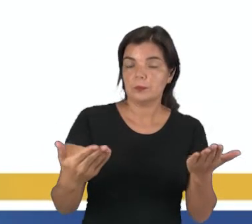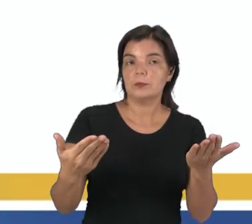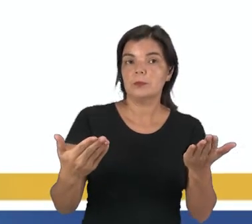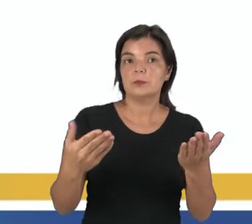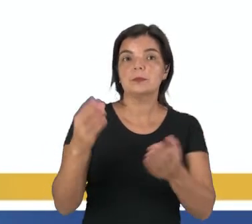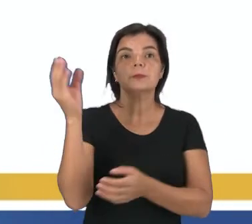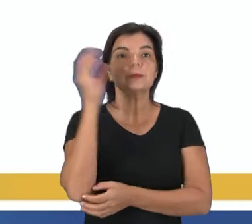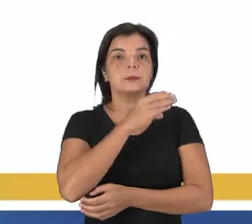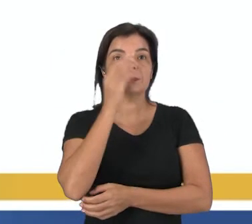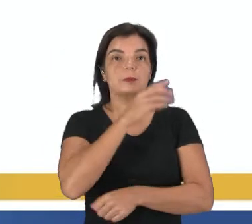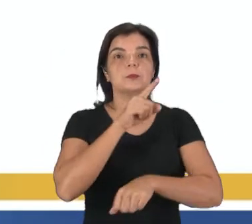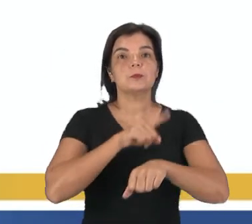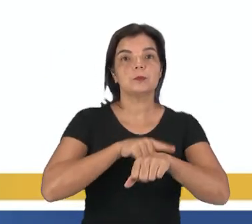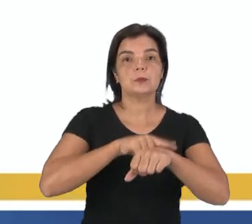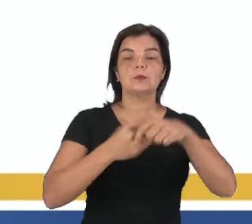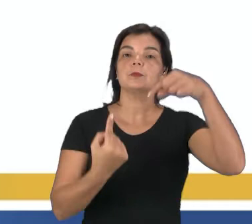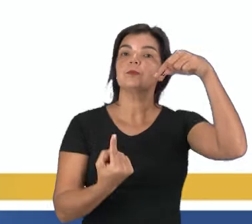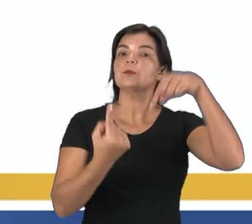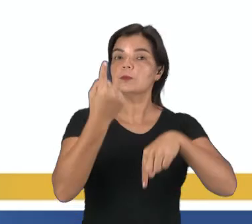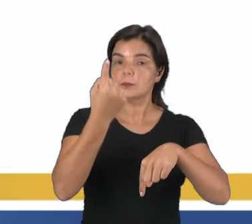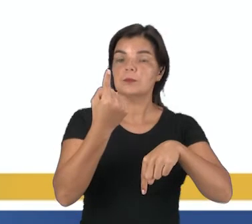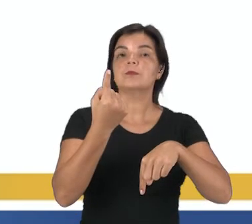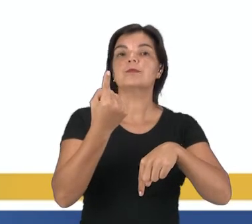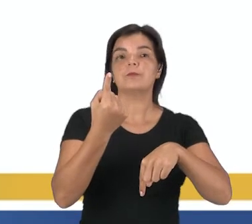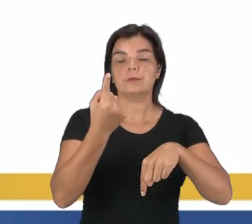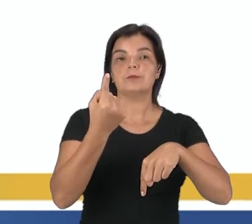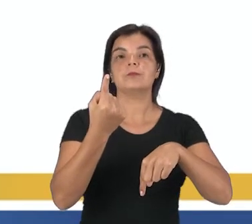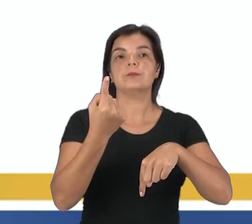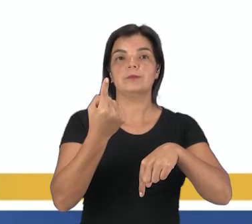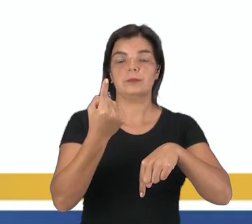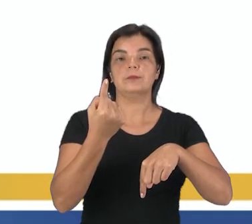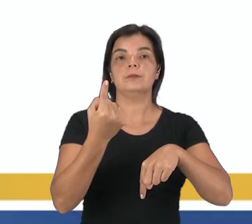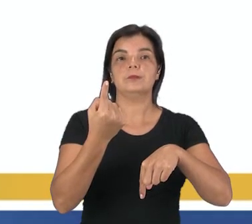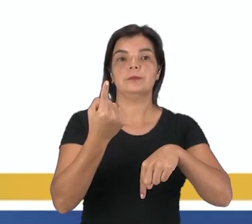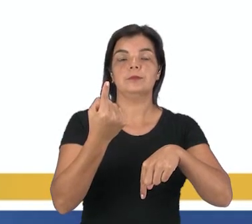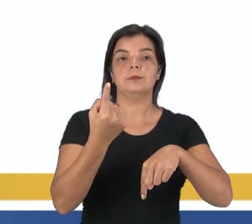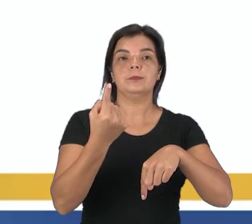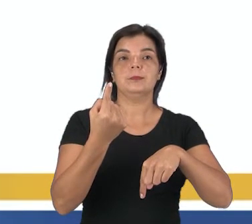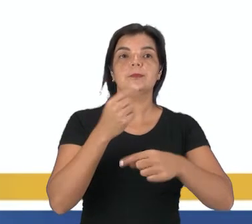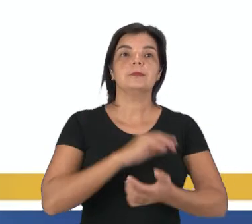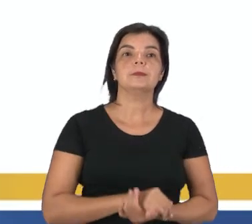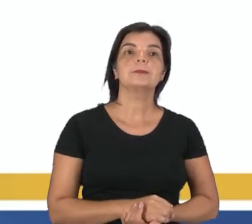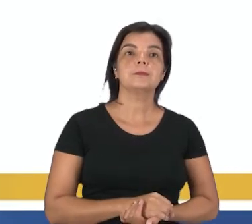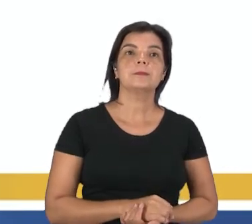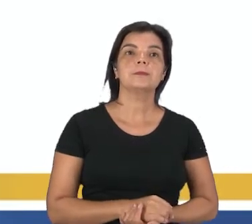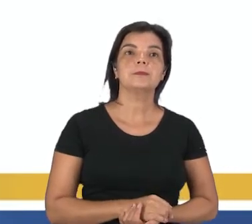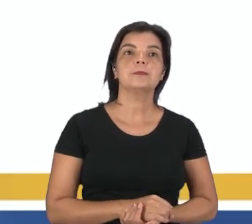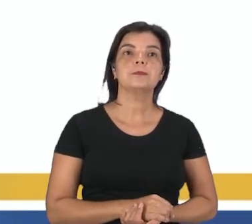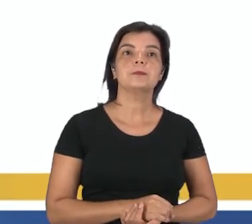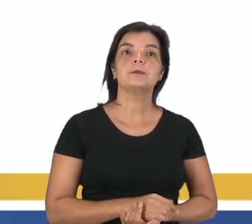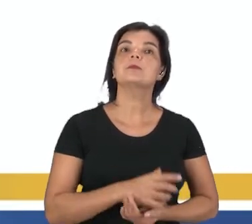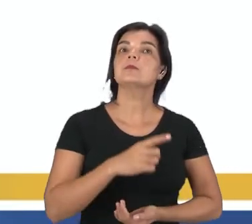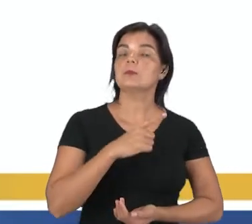diminua. Assim, as grandezas velocidade e tempo são inversamente proporcionais.